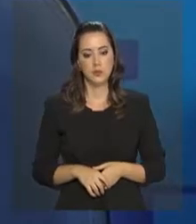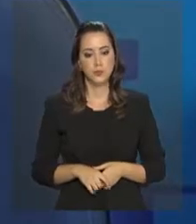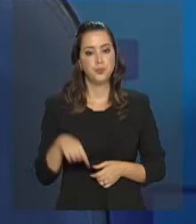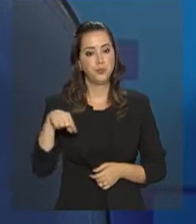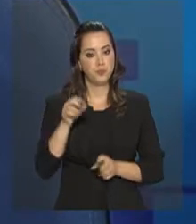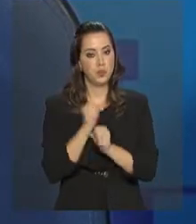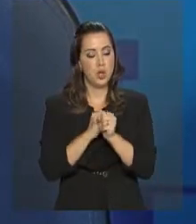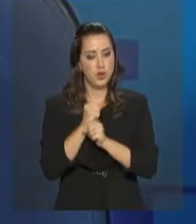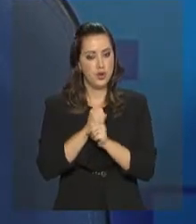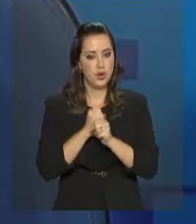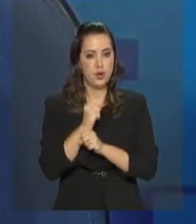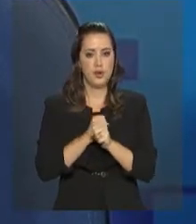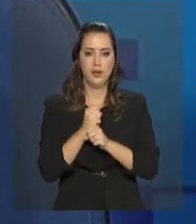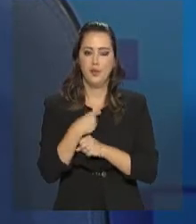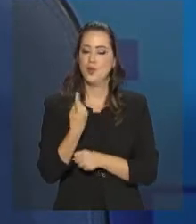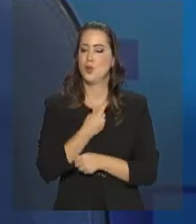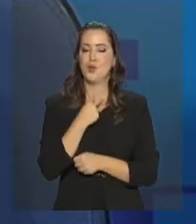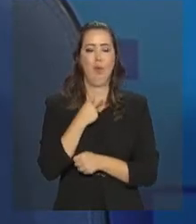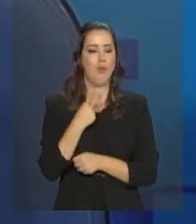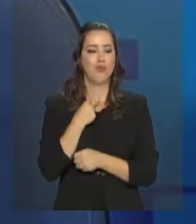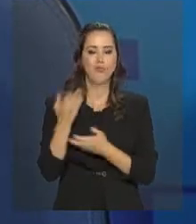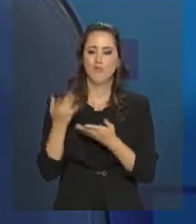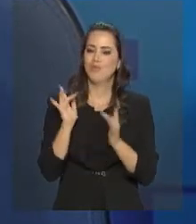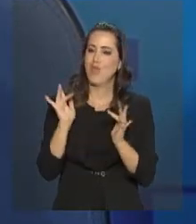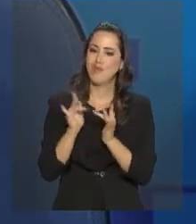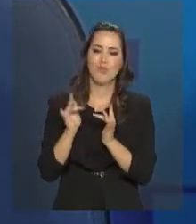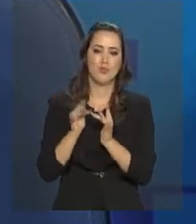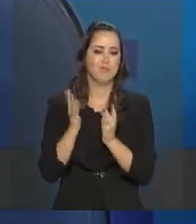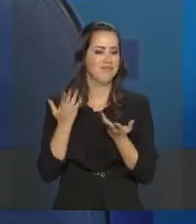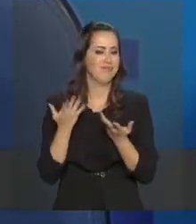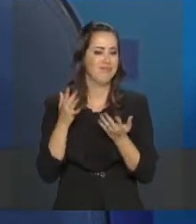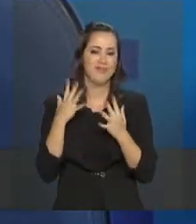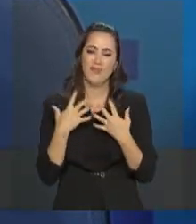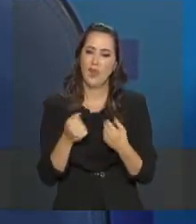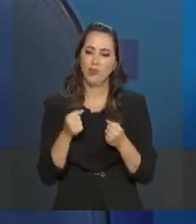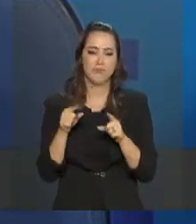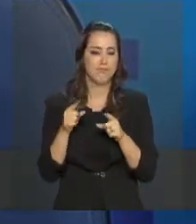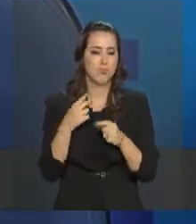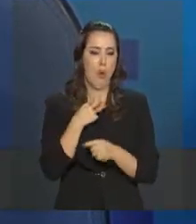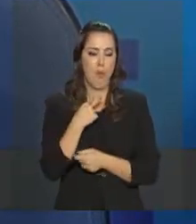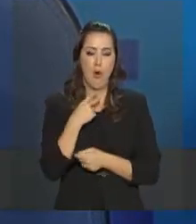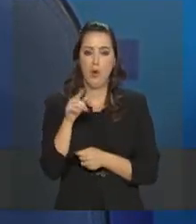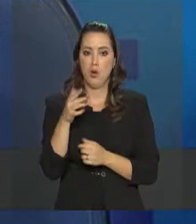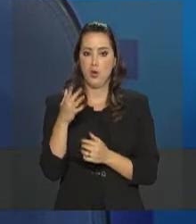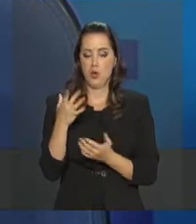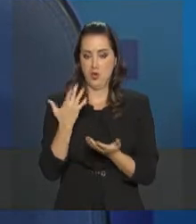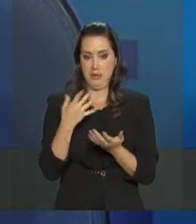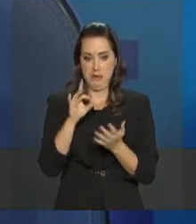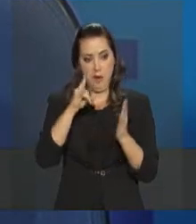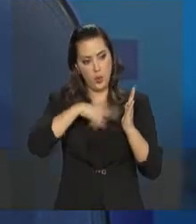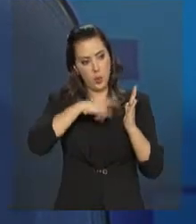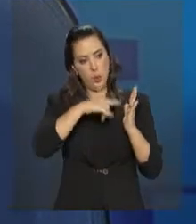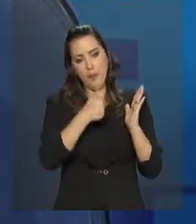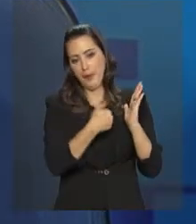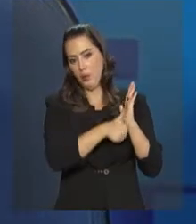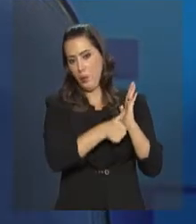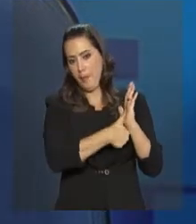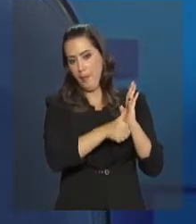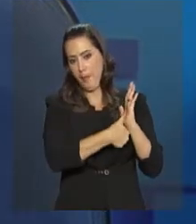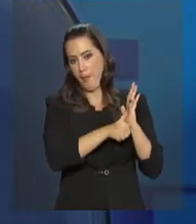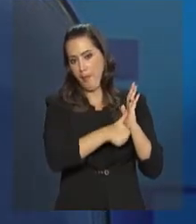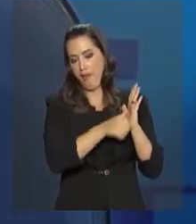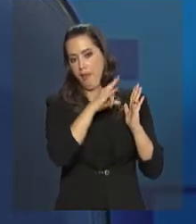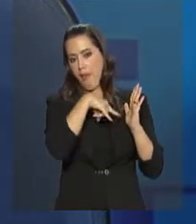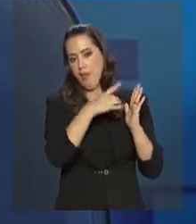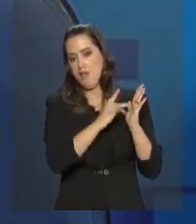Neste ano ainda, não estamos preparados para isso, nós não podemos aceitar aquela identificação por meio da carteira